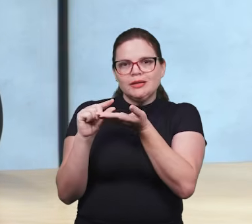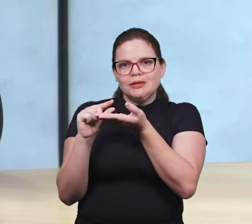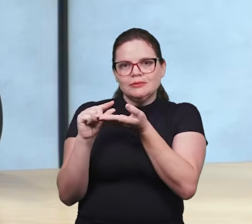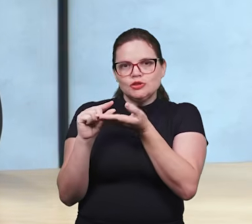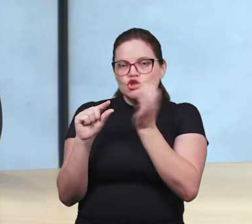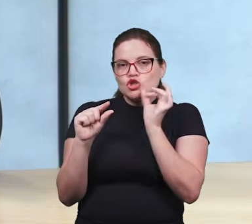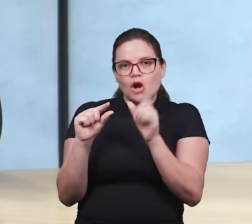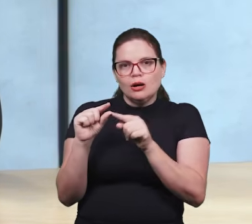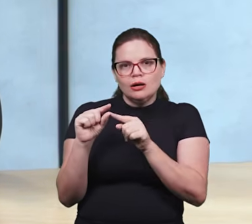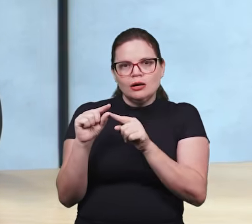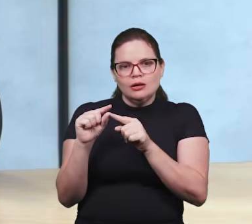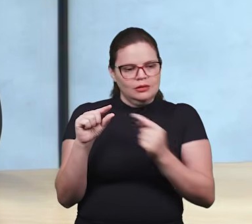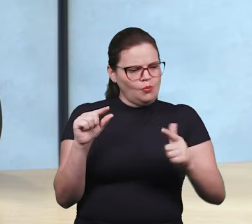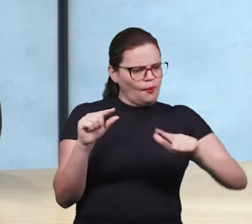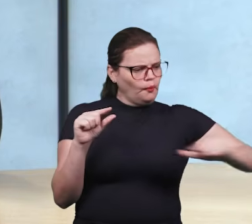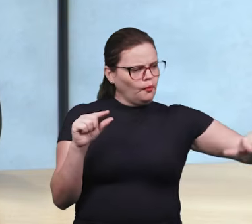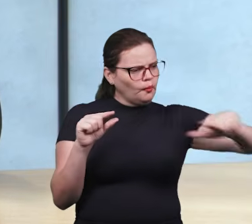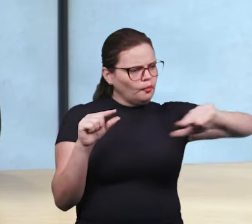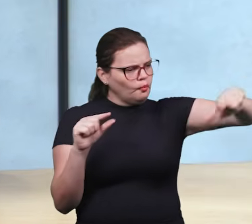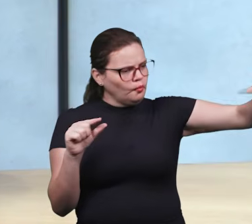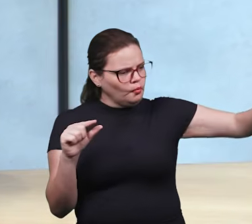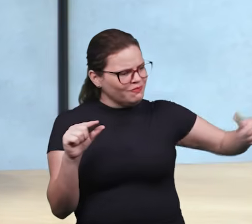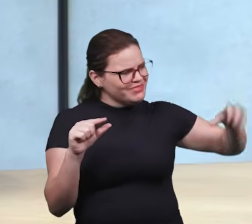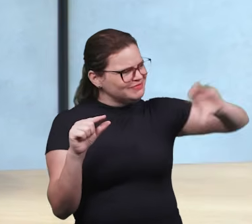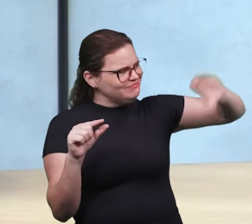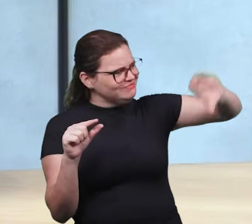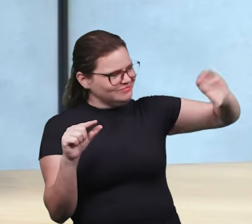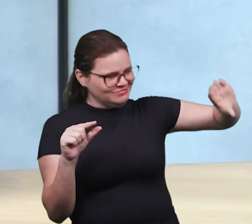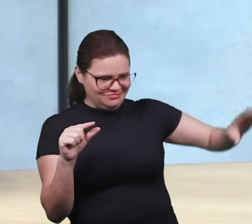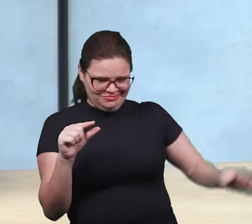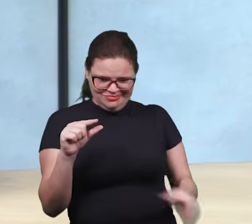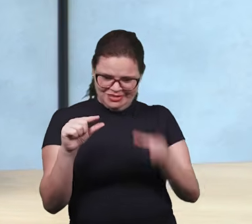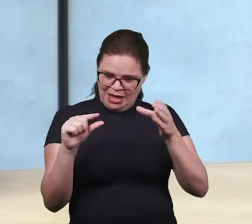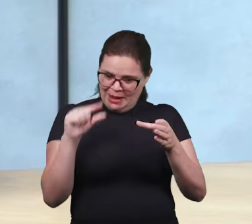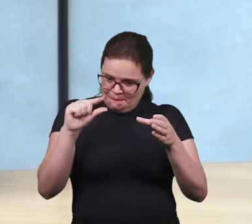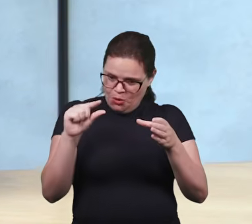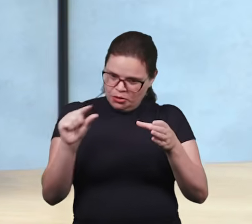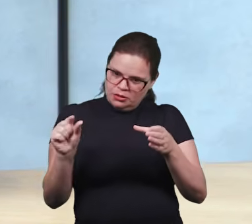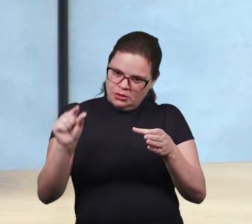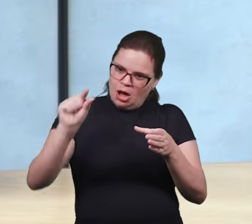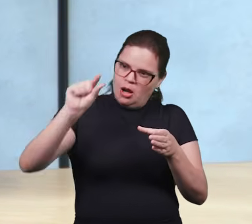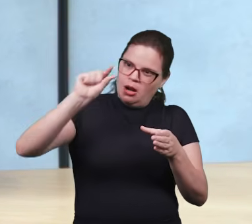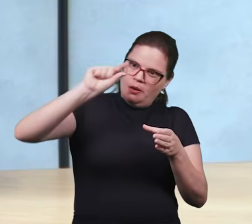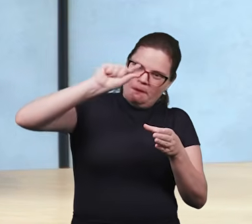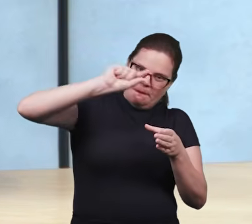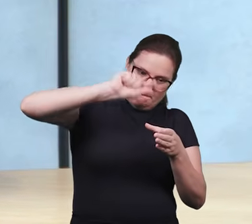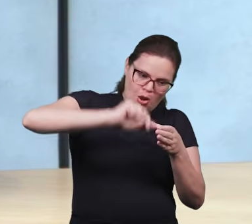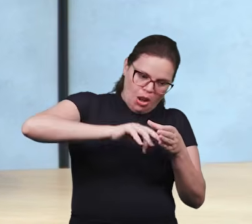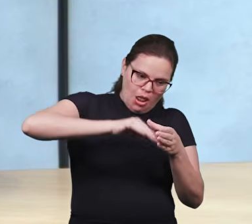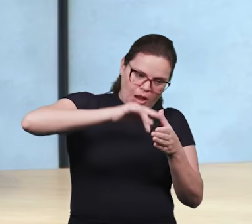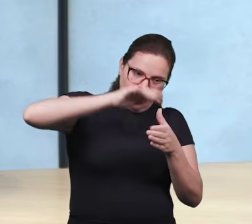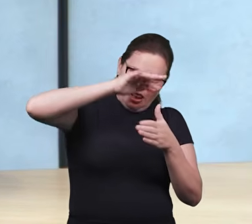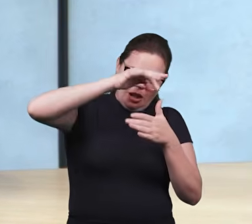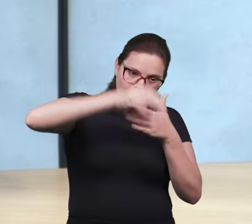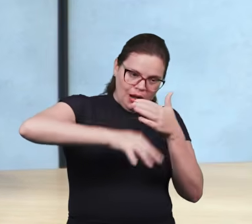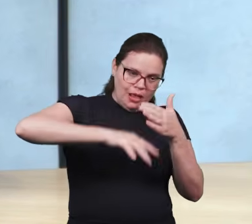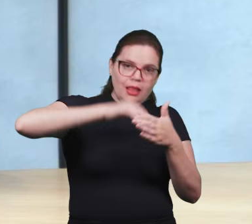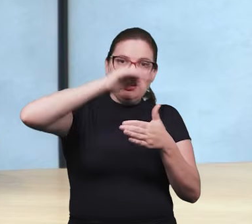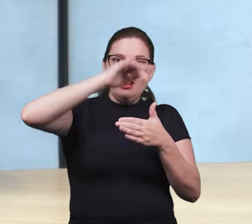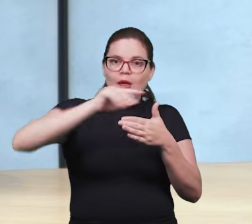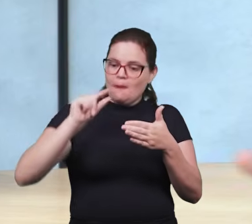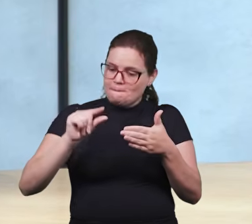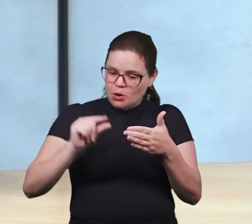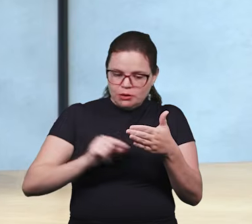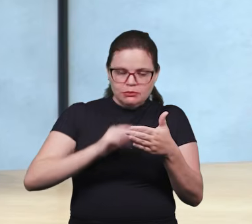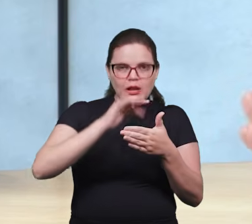O azeite que estava ali, que ela tinha, ele foi distribuído para todos os vizinhos, para todos aqueles que o Senhor tinha para